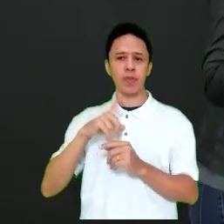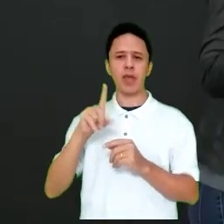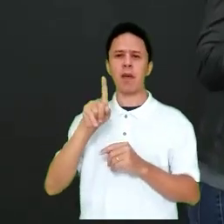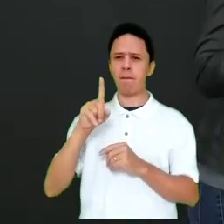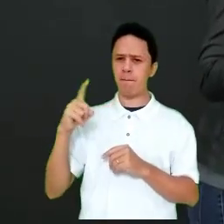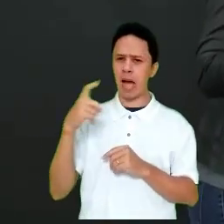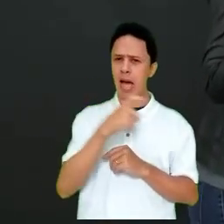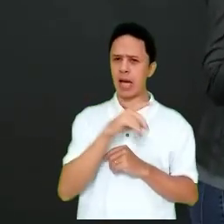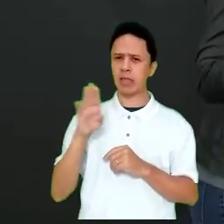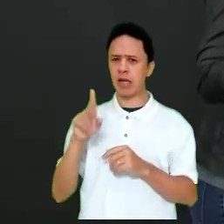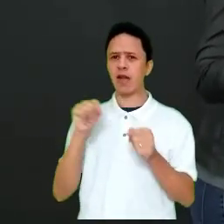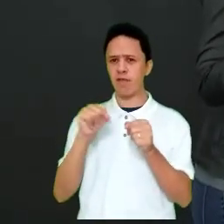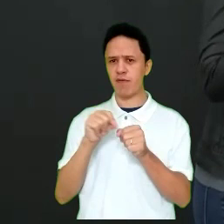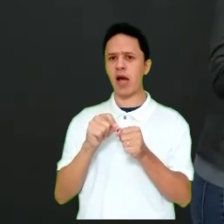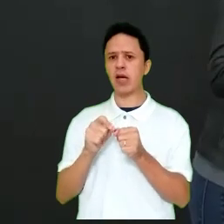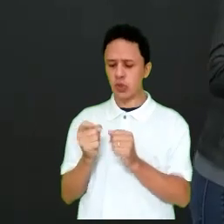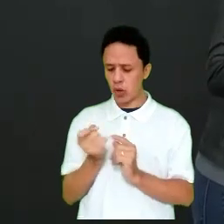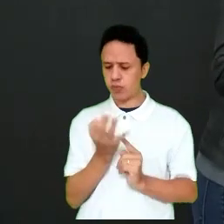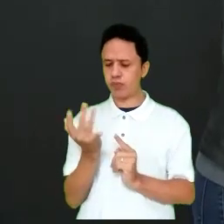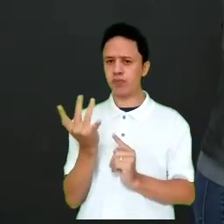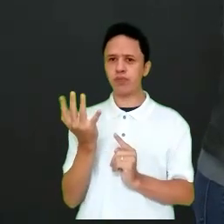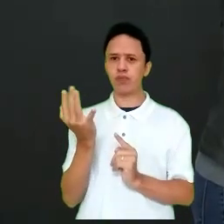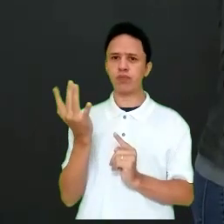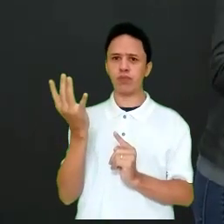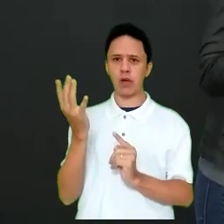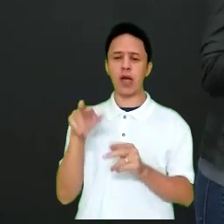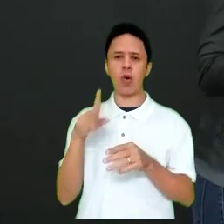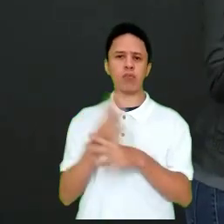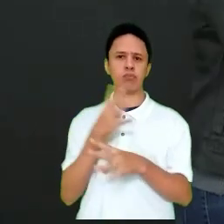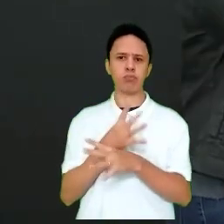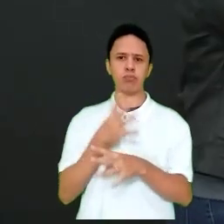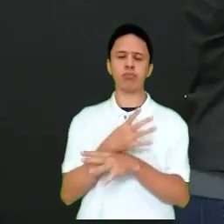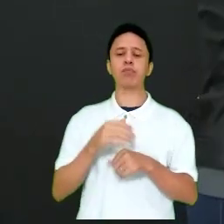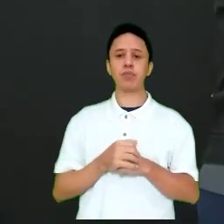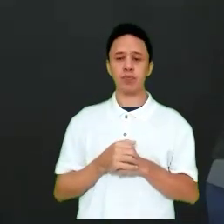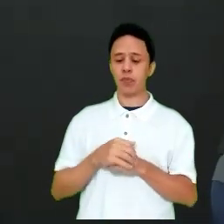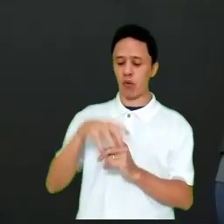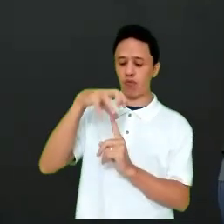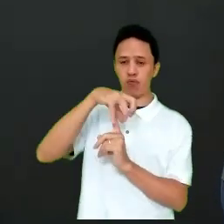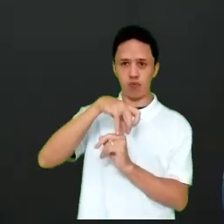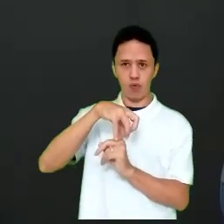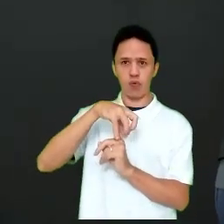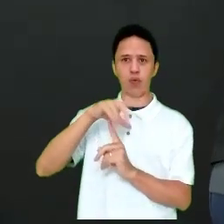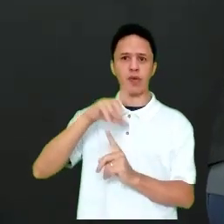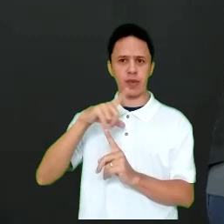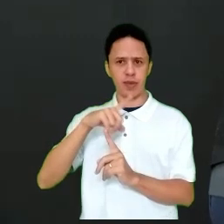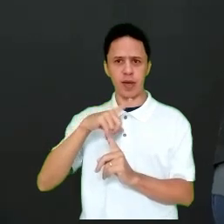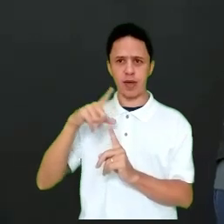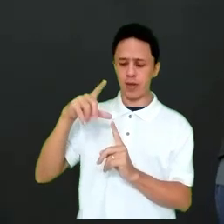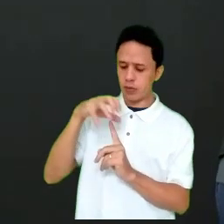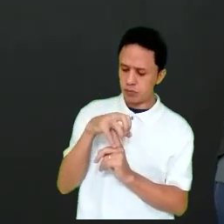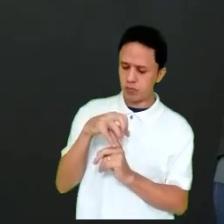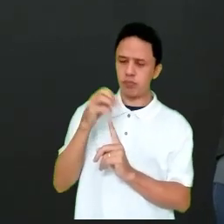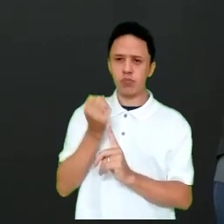também faz, quando o ambiente está meio tenso para ela, ela joga o esporo, que é uma forma dela resistir. No caso aqui desse fungo, ele tem essa